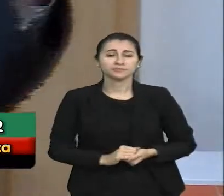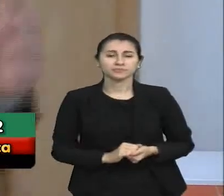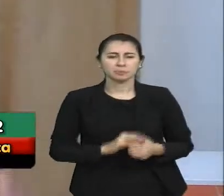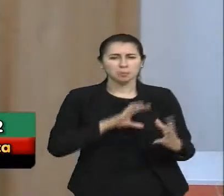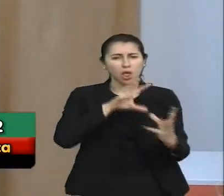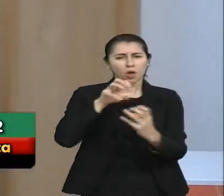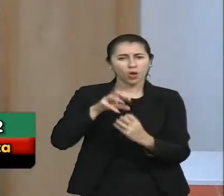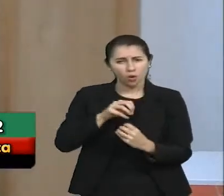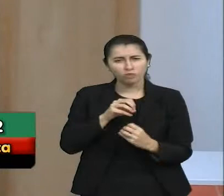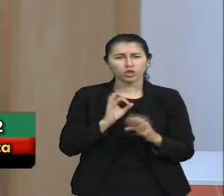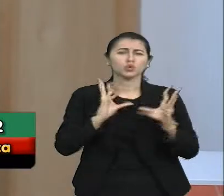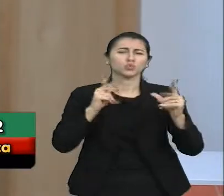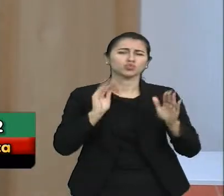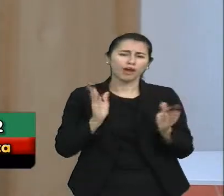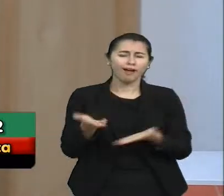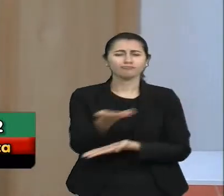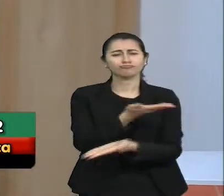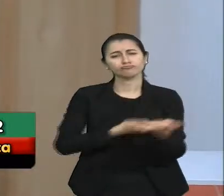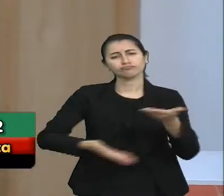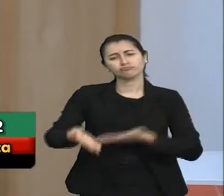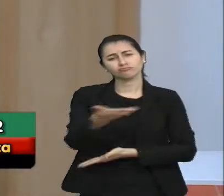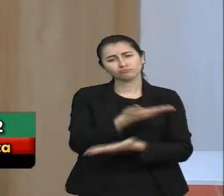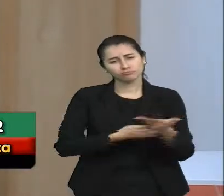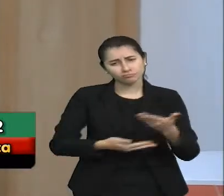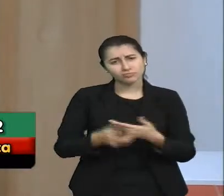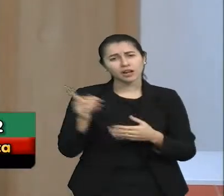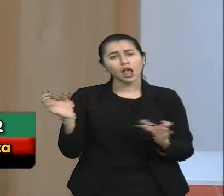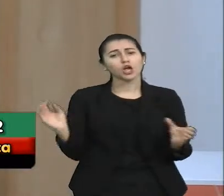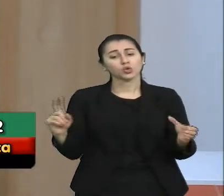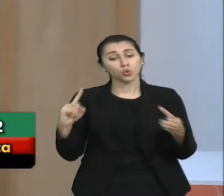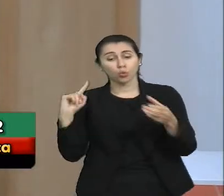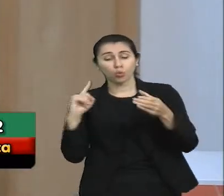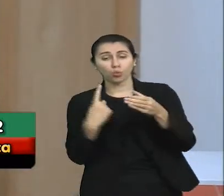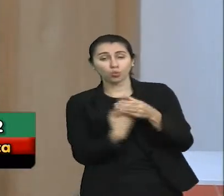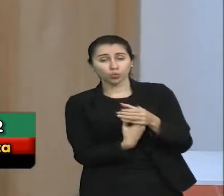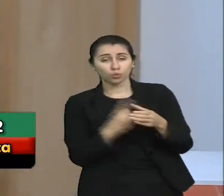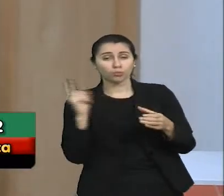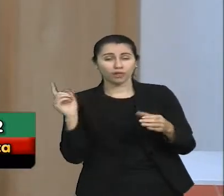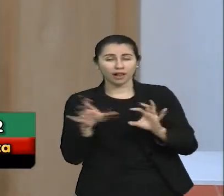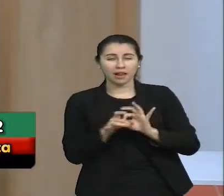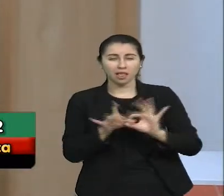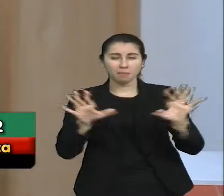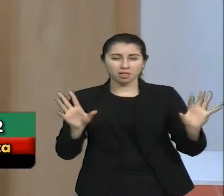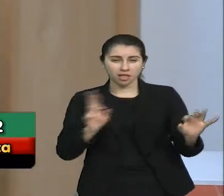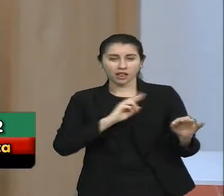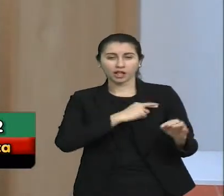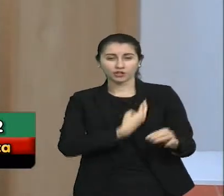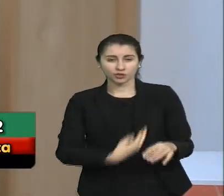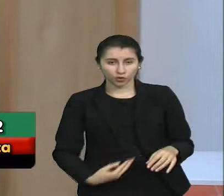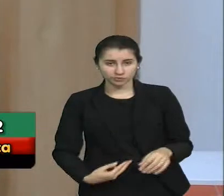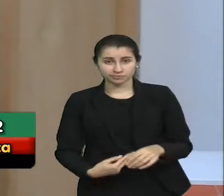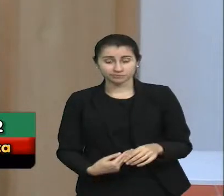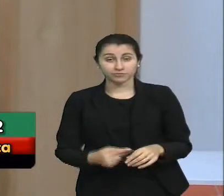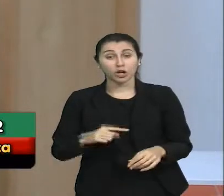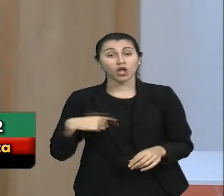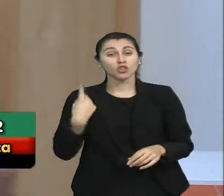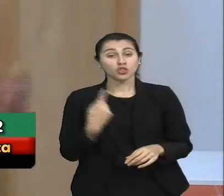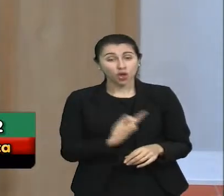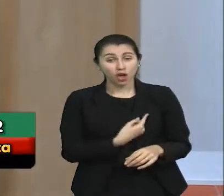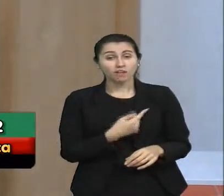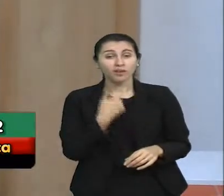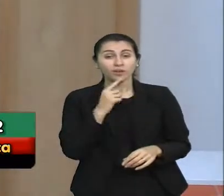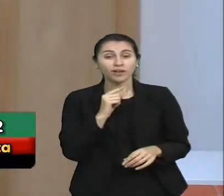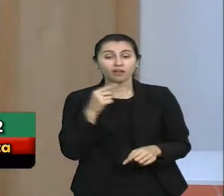já partilhamos, seja na Comissão de Liberdade Religiosa ou mesmo no fórum. Nós falamos muito de diálogo, mas para